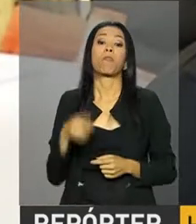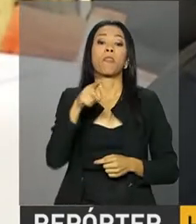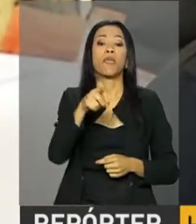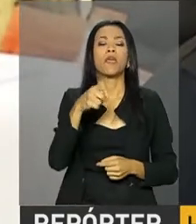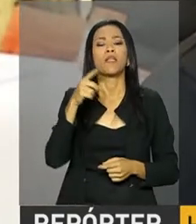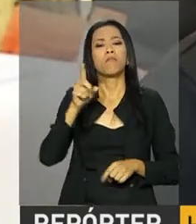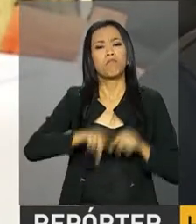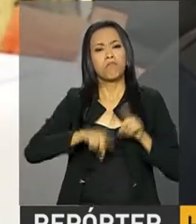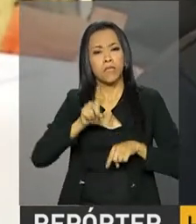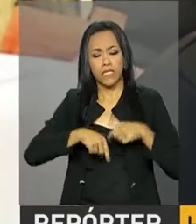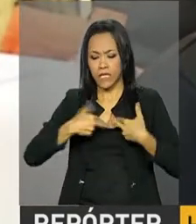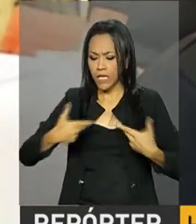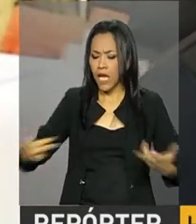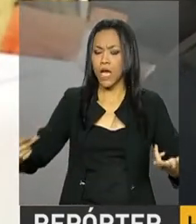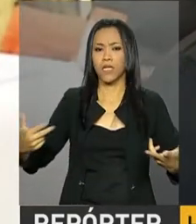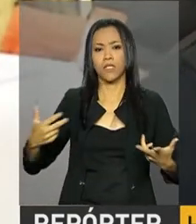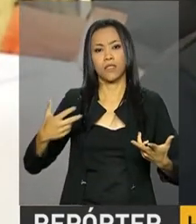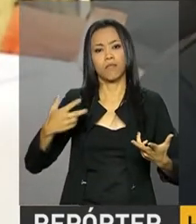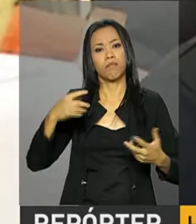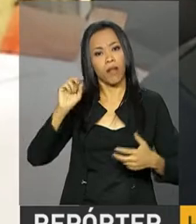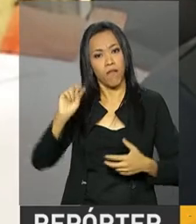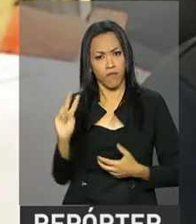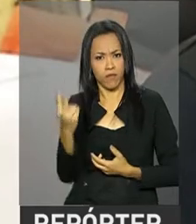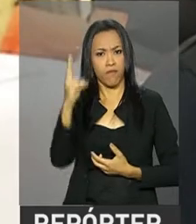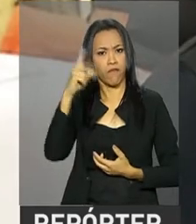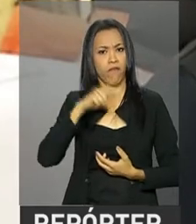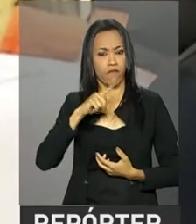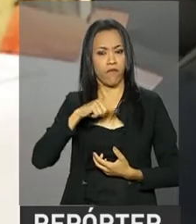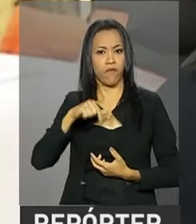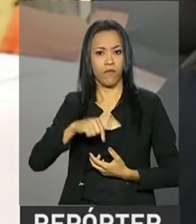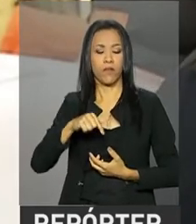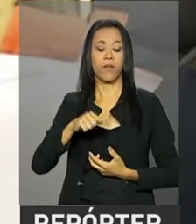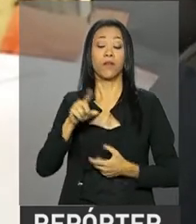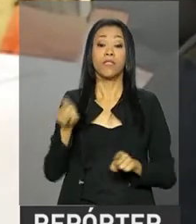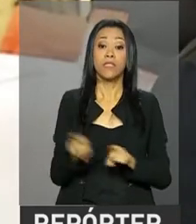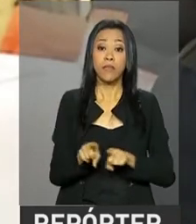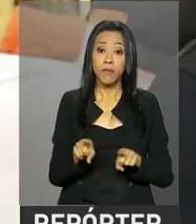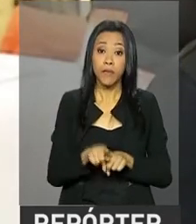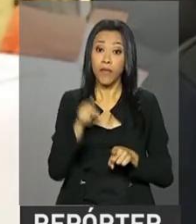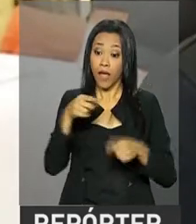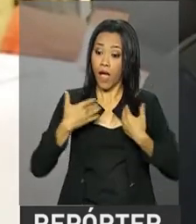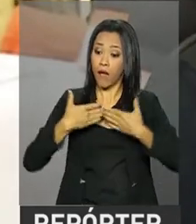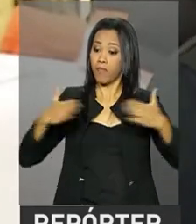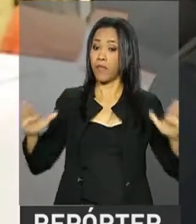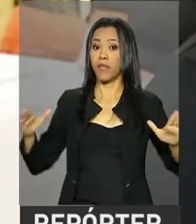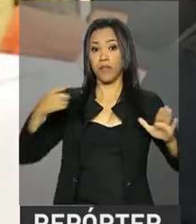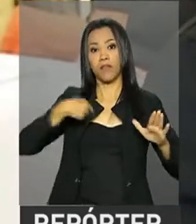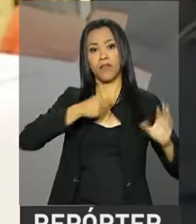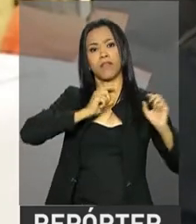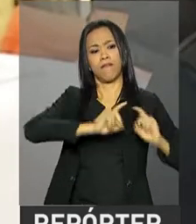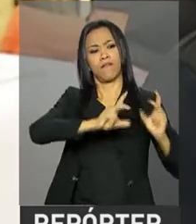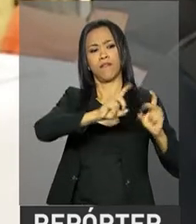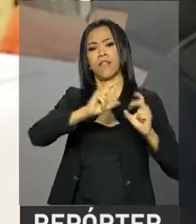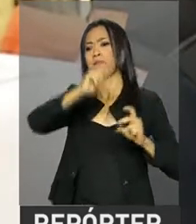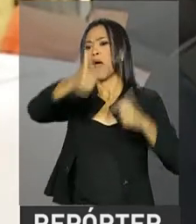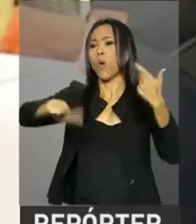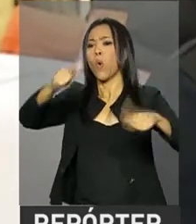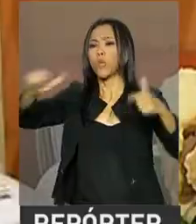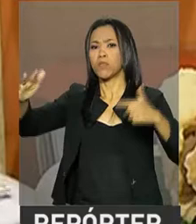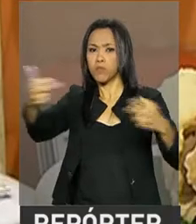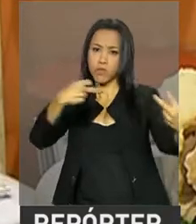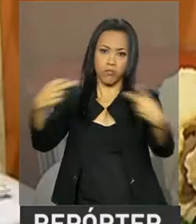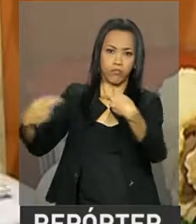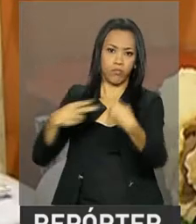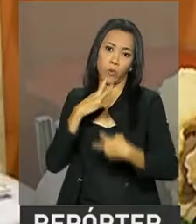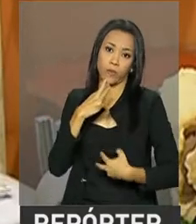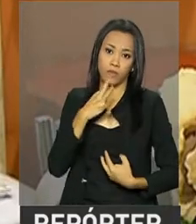dos produtos, né, para agregar mais valor e abrir, digamos assim, esse mercado para os outros, para outras pessoas conhecerem.